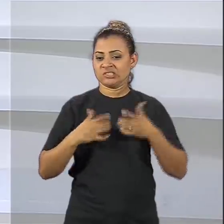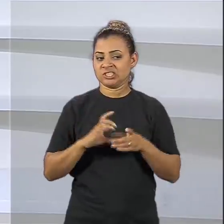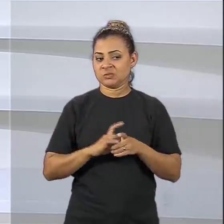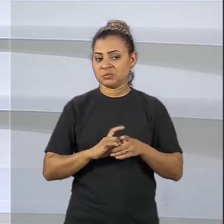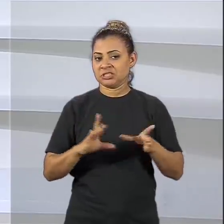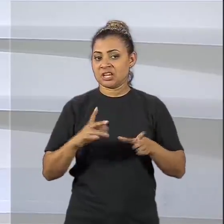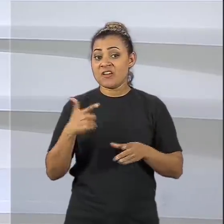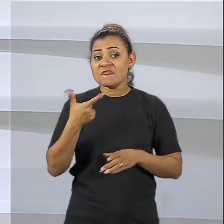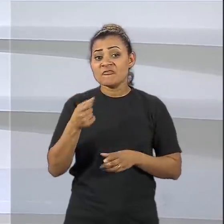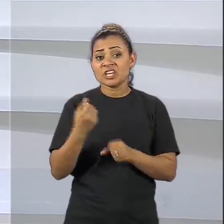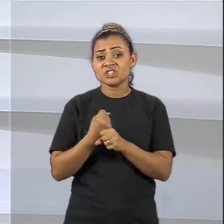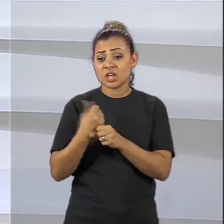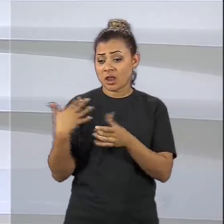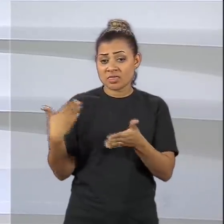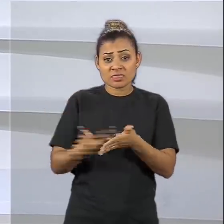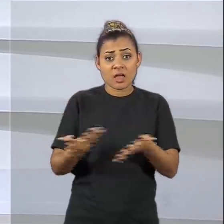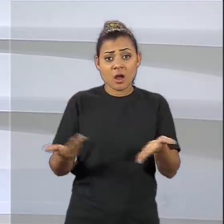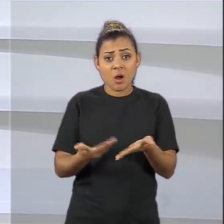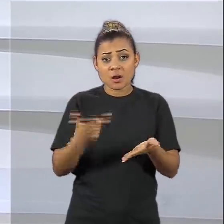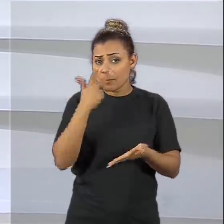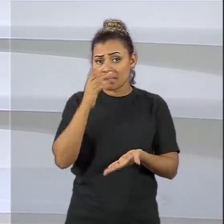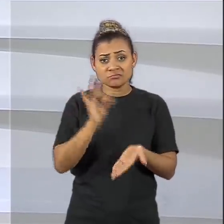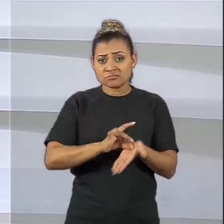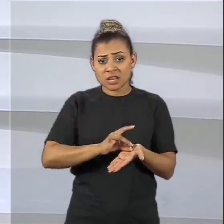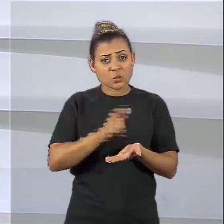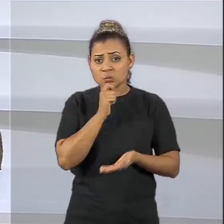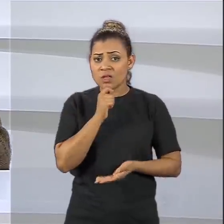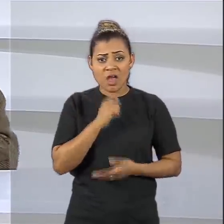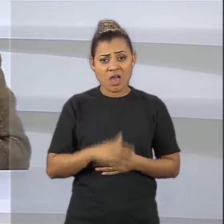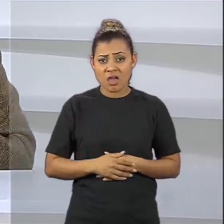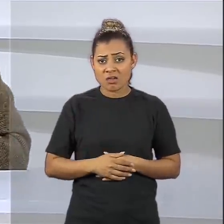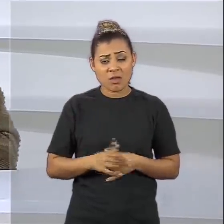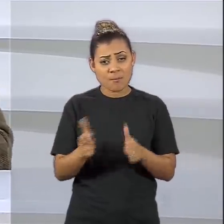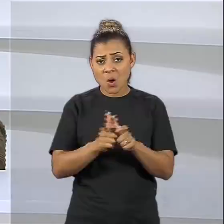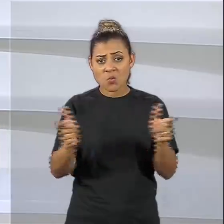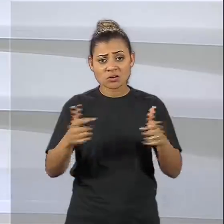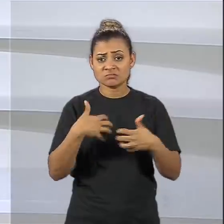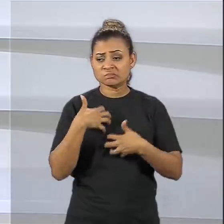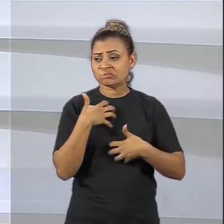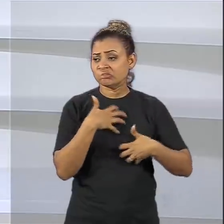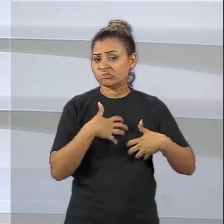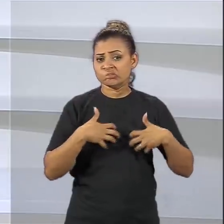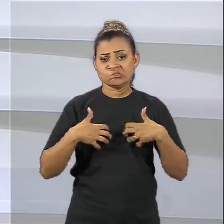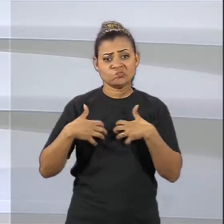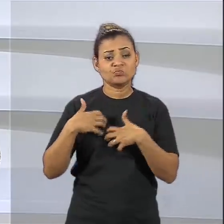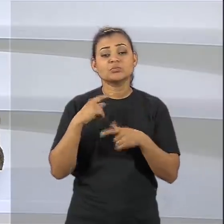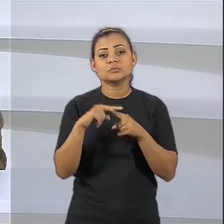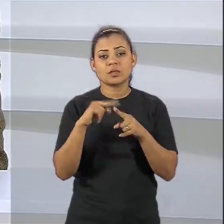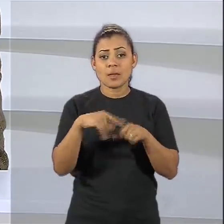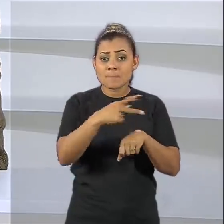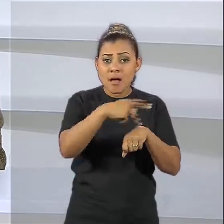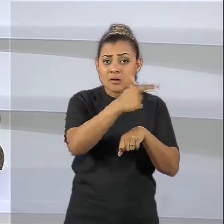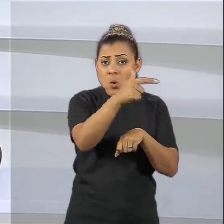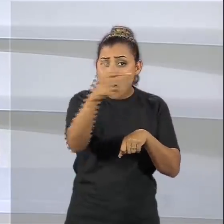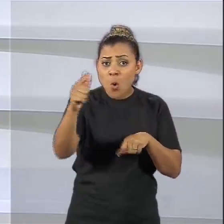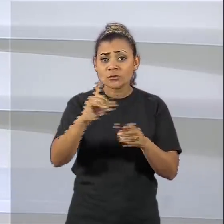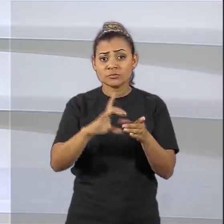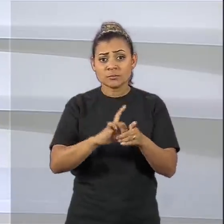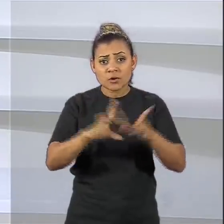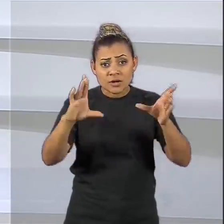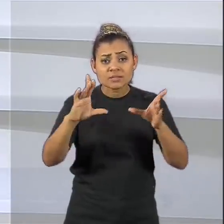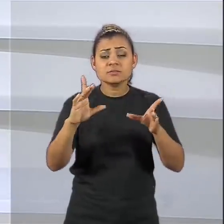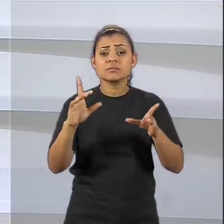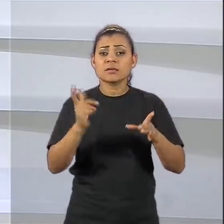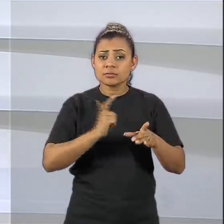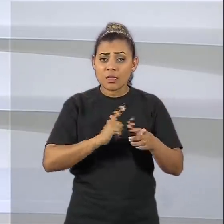não tem entregue aquilo que muitos de nós esperavam, e não só em países, vamos dizer assim, de democracias